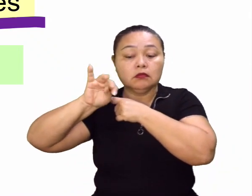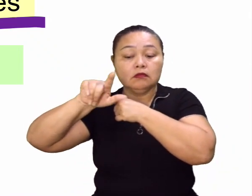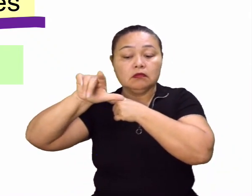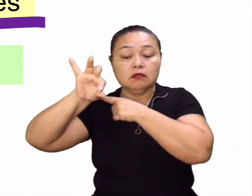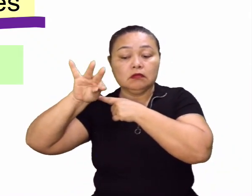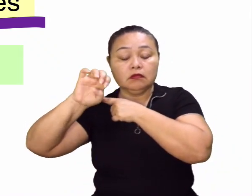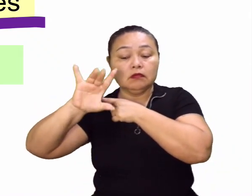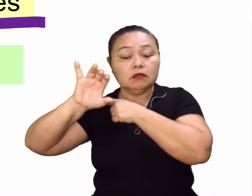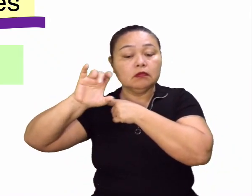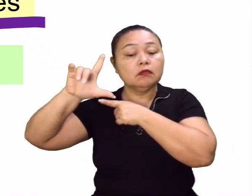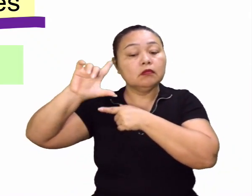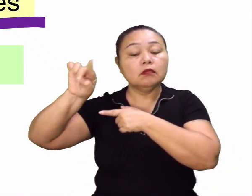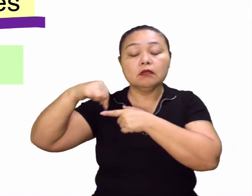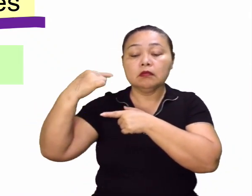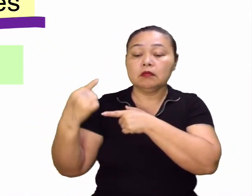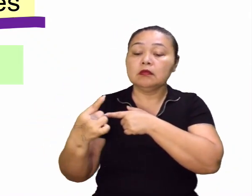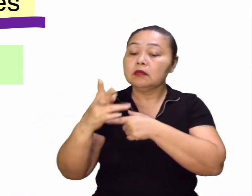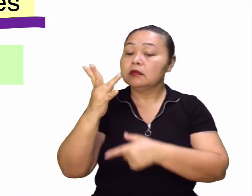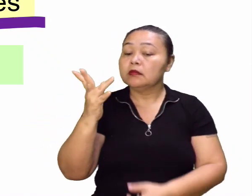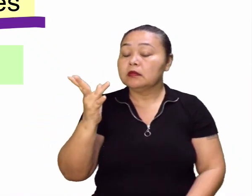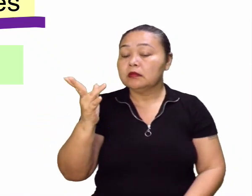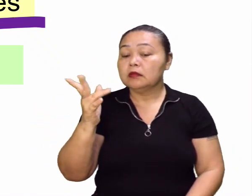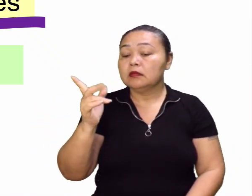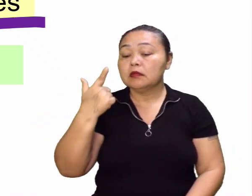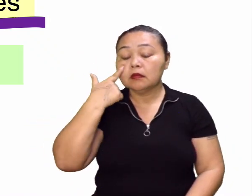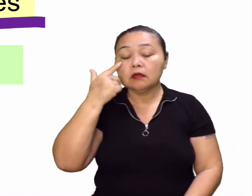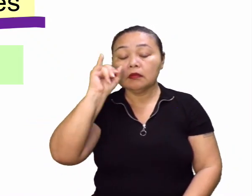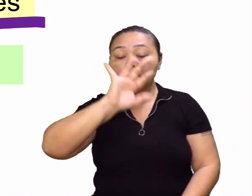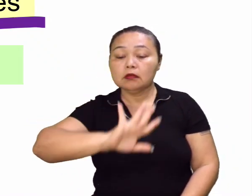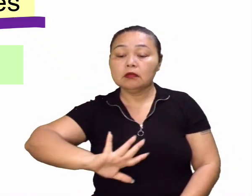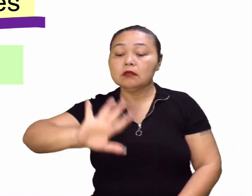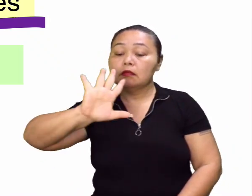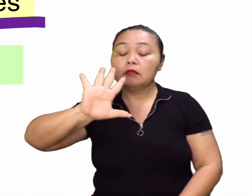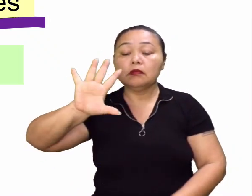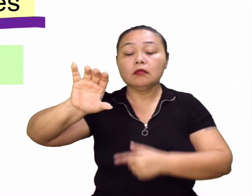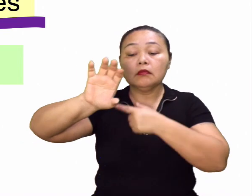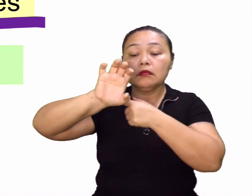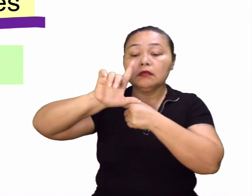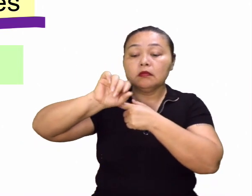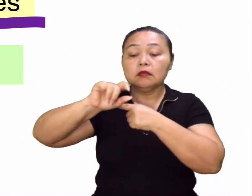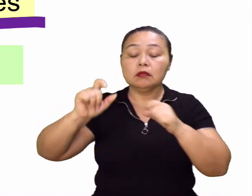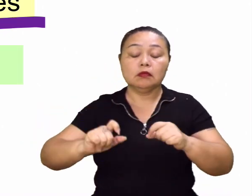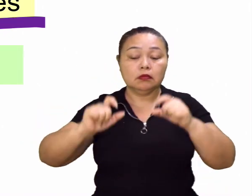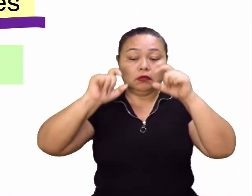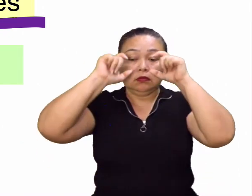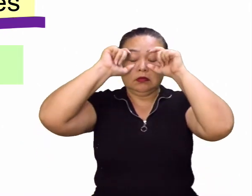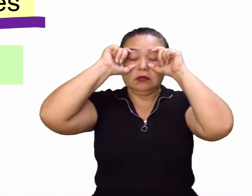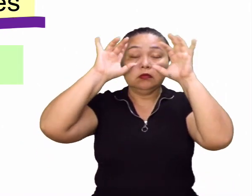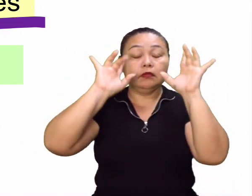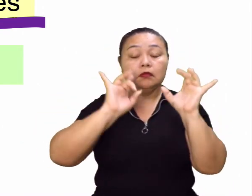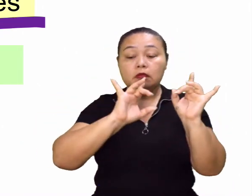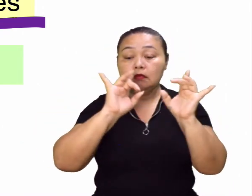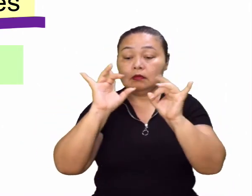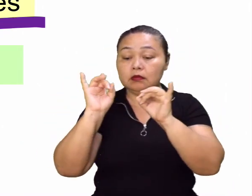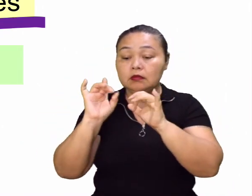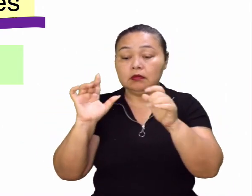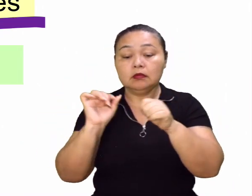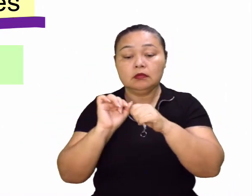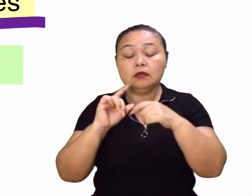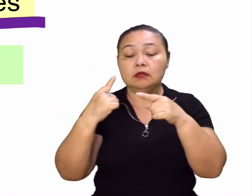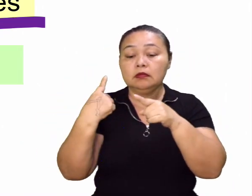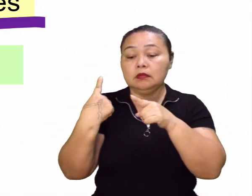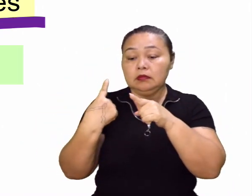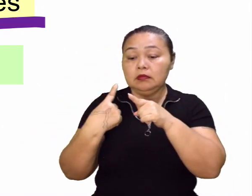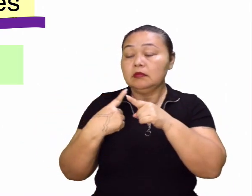inclusive, né, Rogério? A gente, para a gente conseguir ver aquelas imagens, né, de satélite, a gente coloca um óculos especial, né, na Muito universidade.